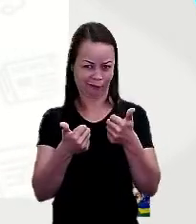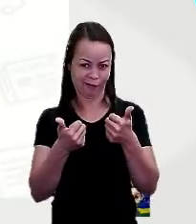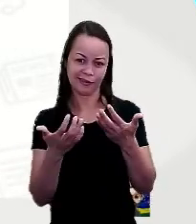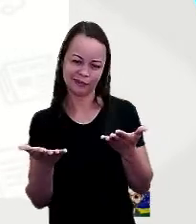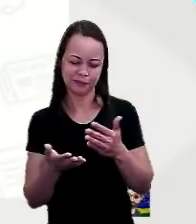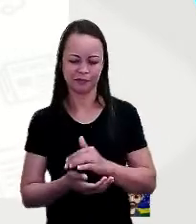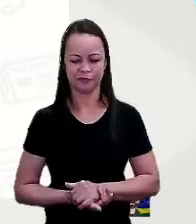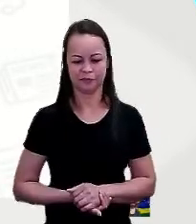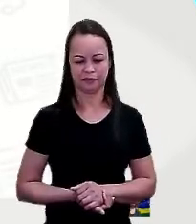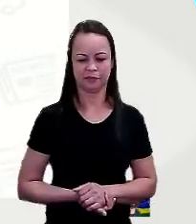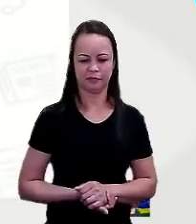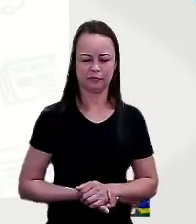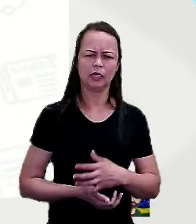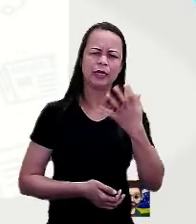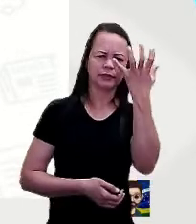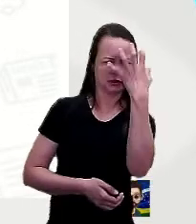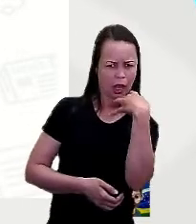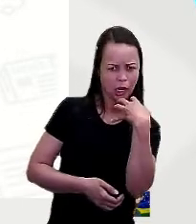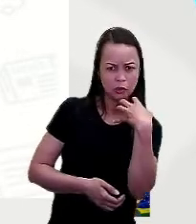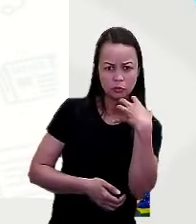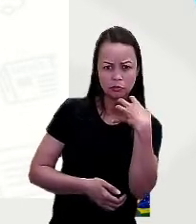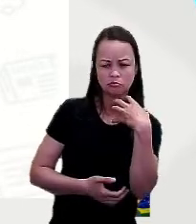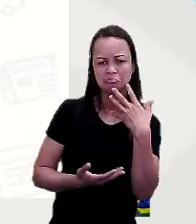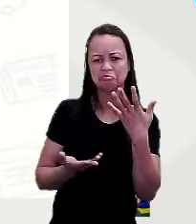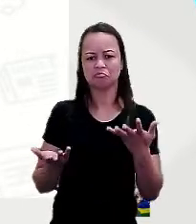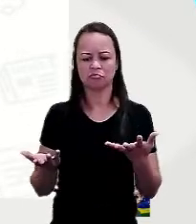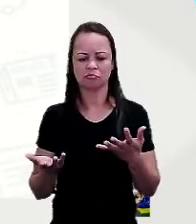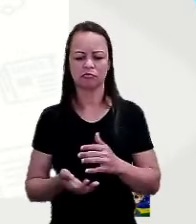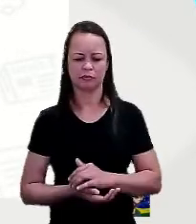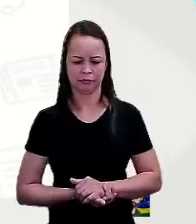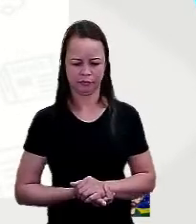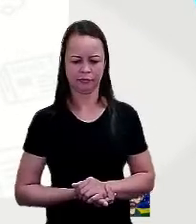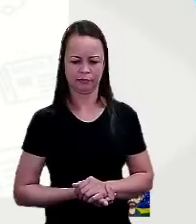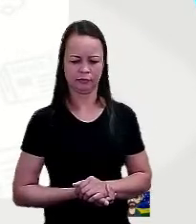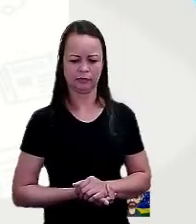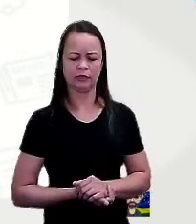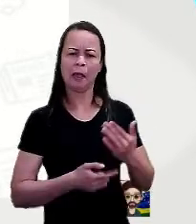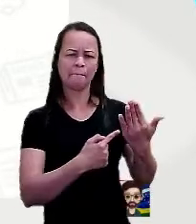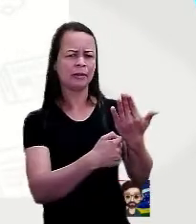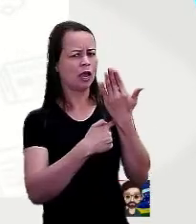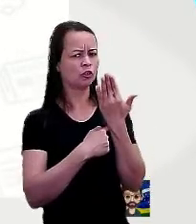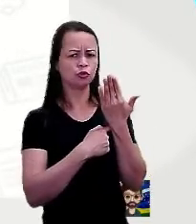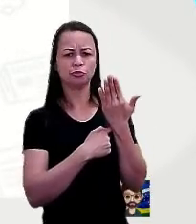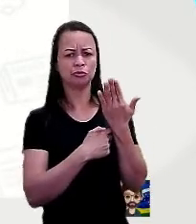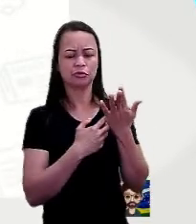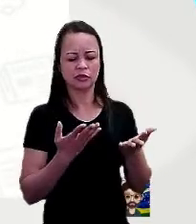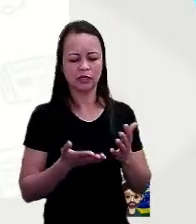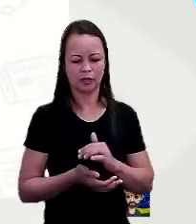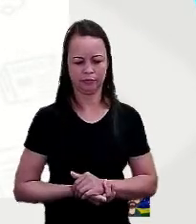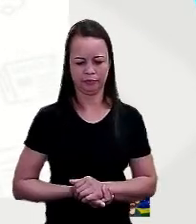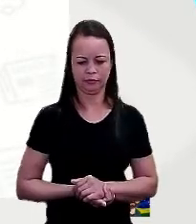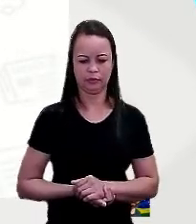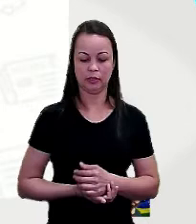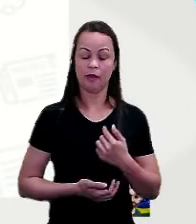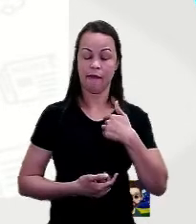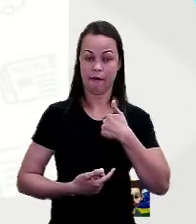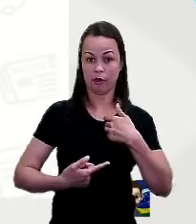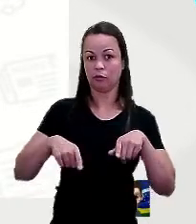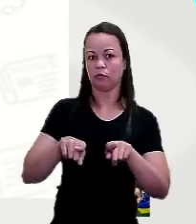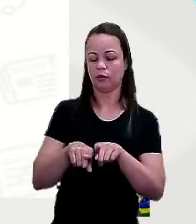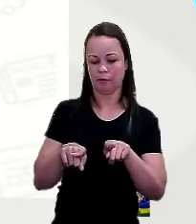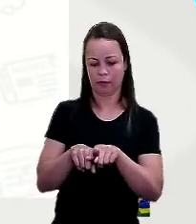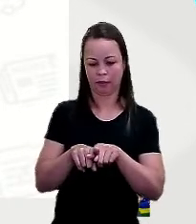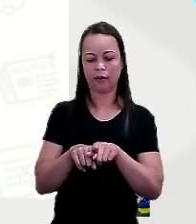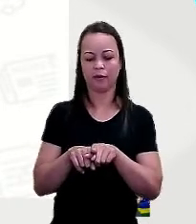bem? Really? Sério? Help me out. Me ajuda aqui. Me too. Eu também. You're